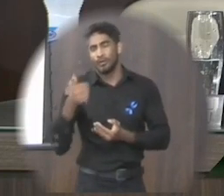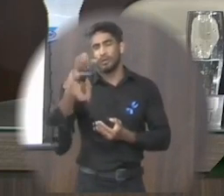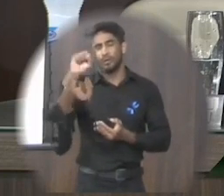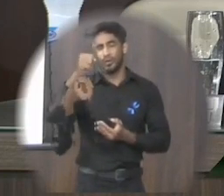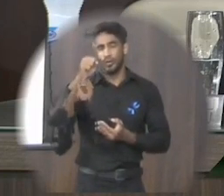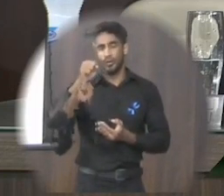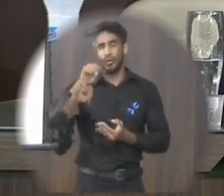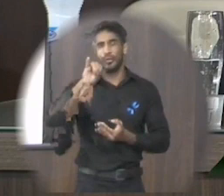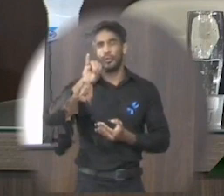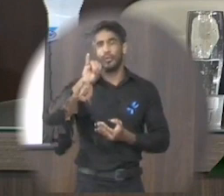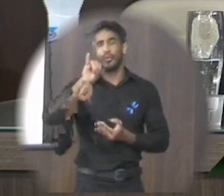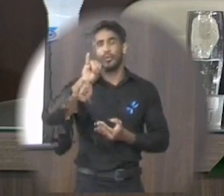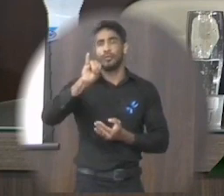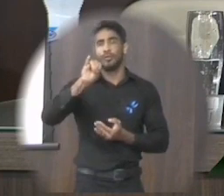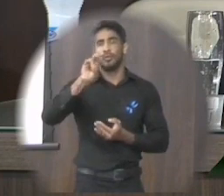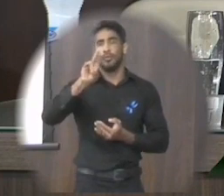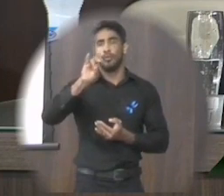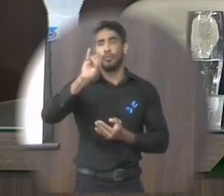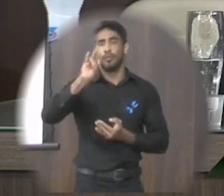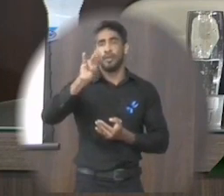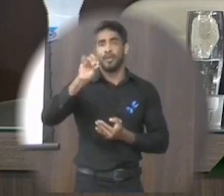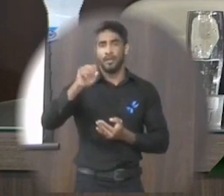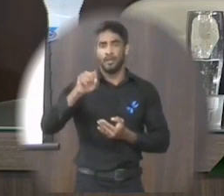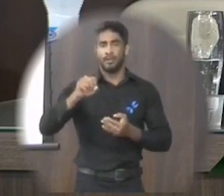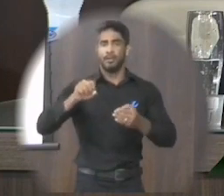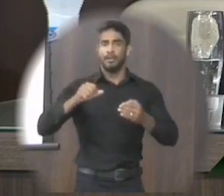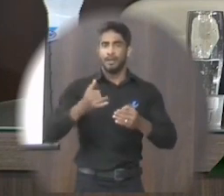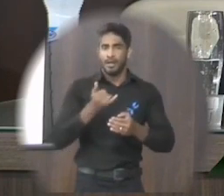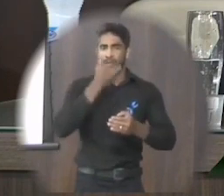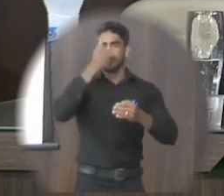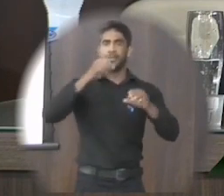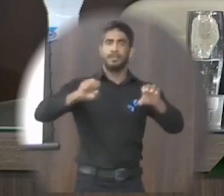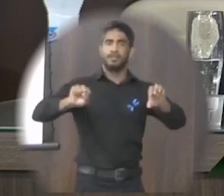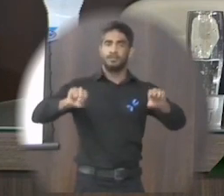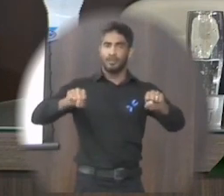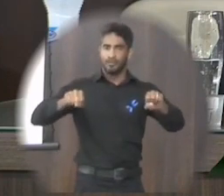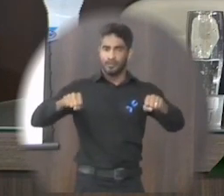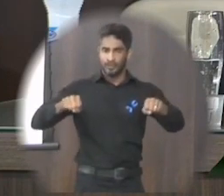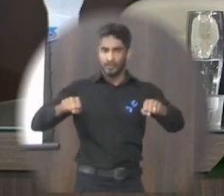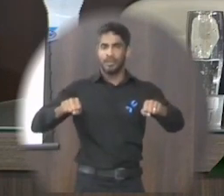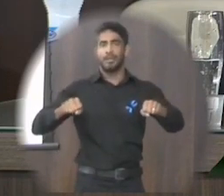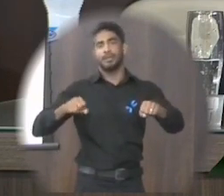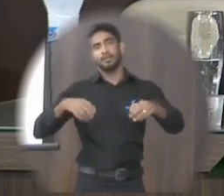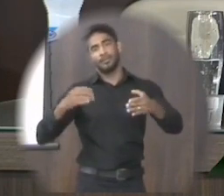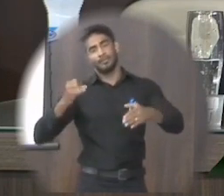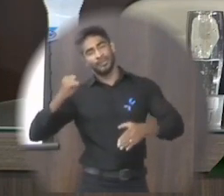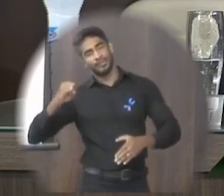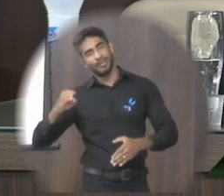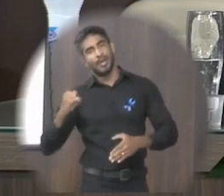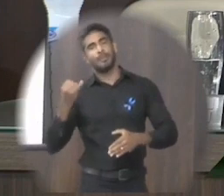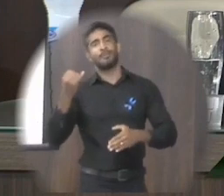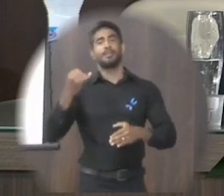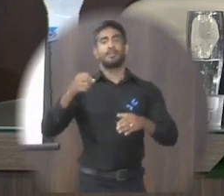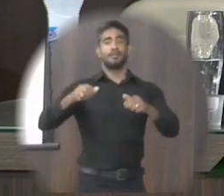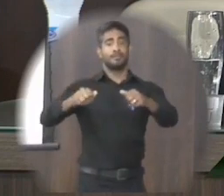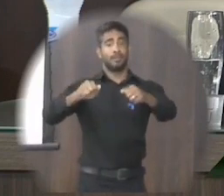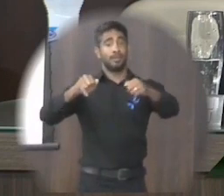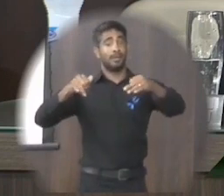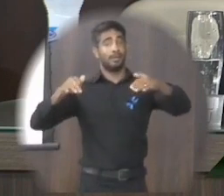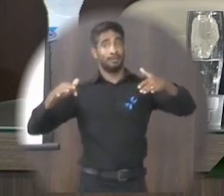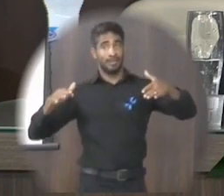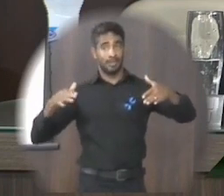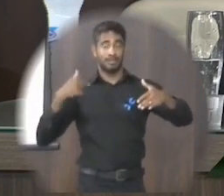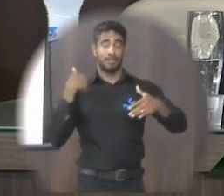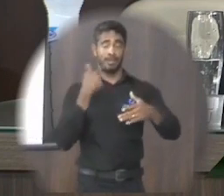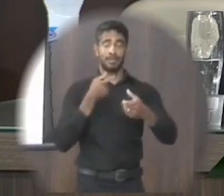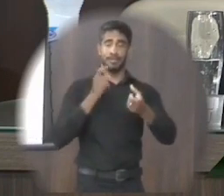né? Que faleceu num trágico acidente de motocicleta. E nós aproveitamos, né, para que a audiência, na grande audiência da